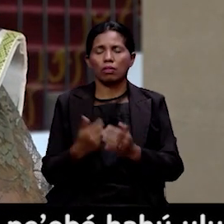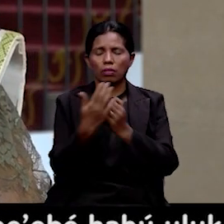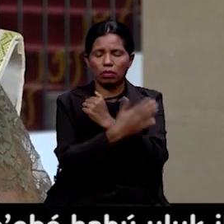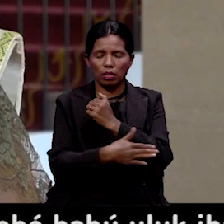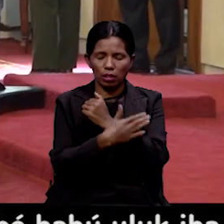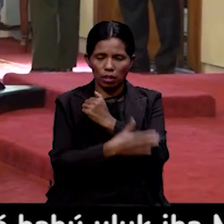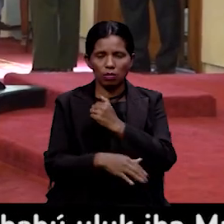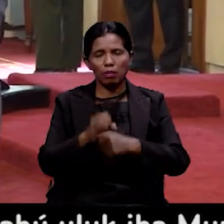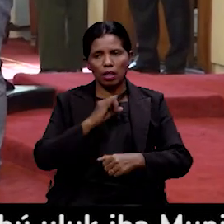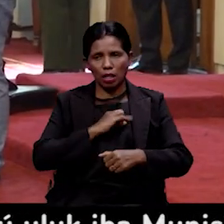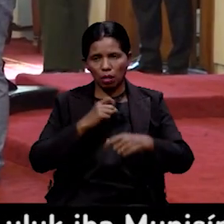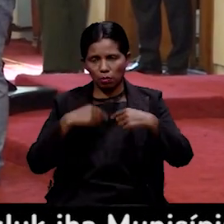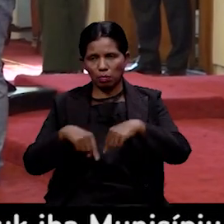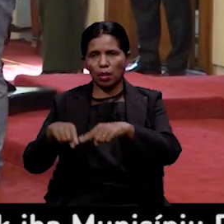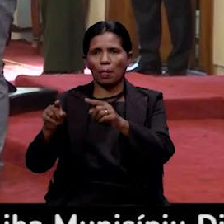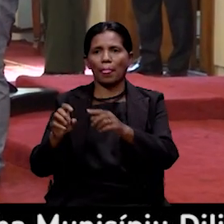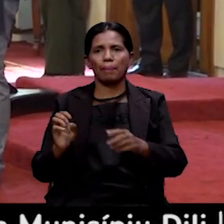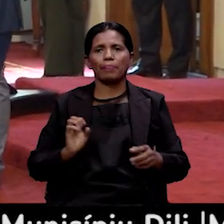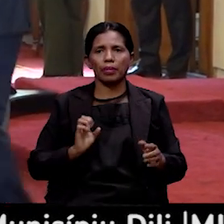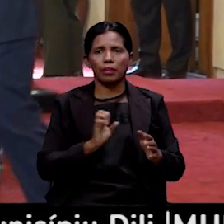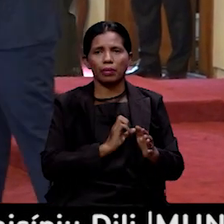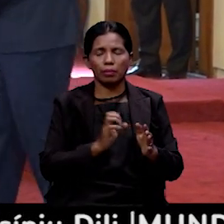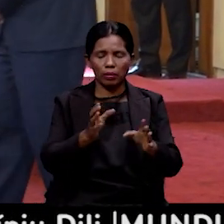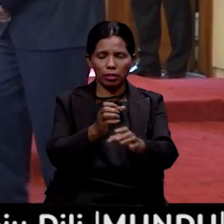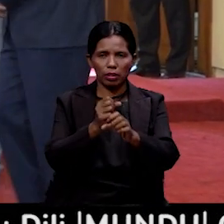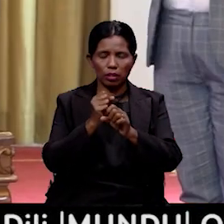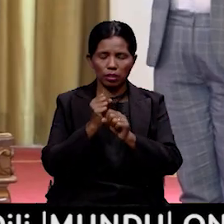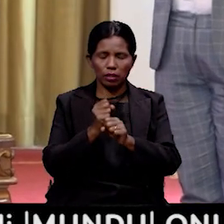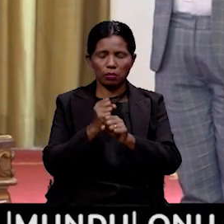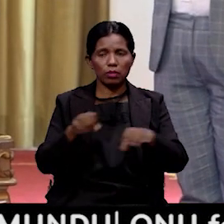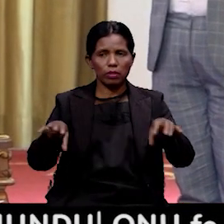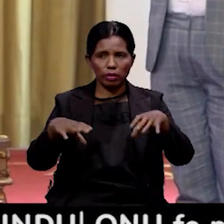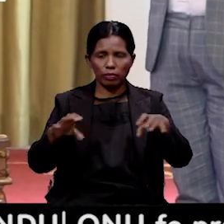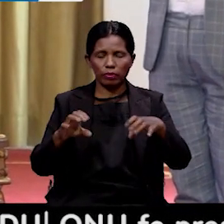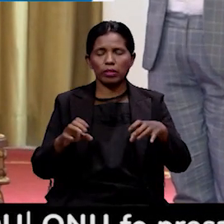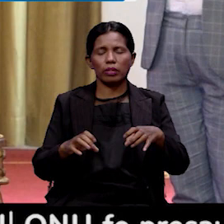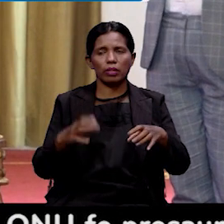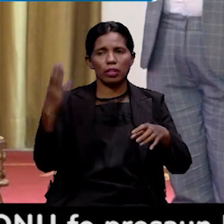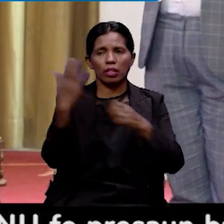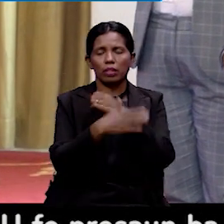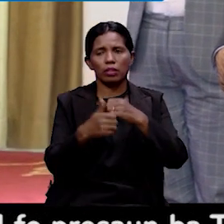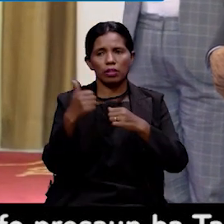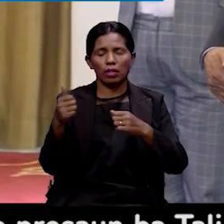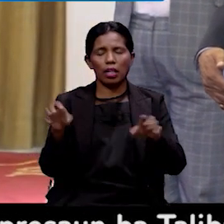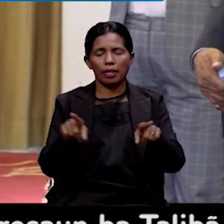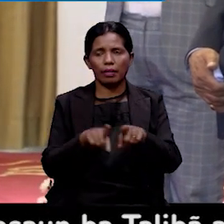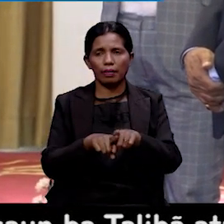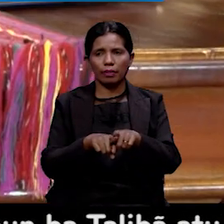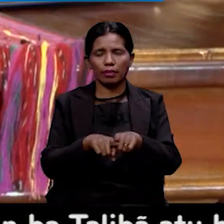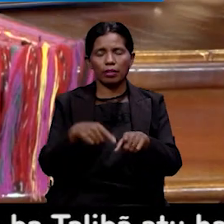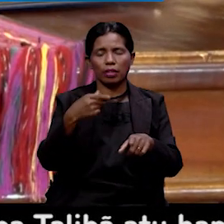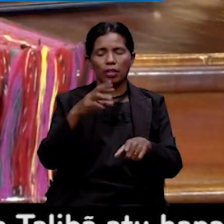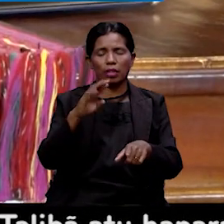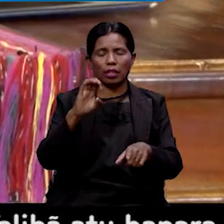hau ba. Embaixador nebe simu posse, o chefe estado at representa estado Timor-Leste e Rai Liur, Makanesan, Gregório